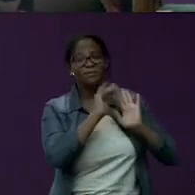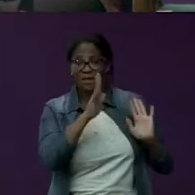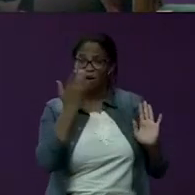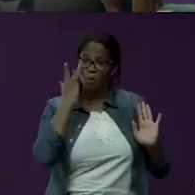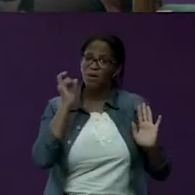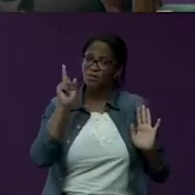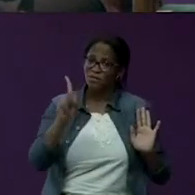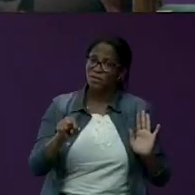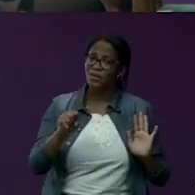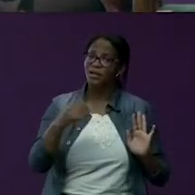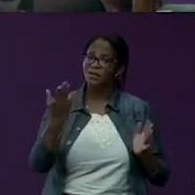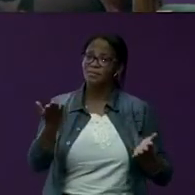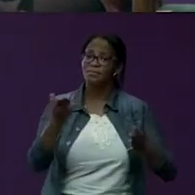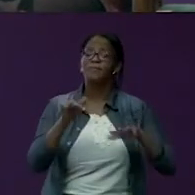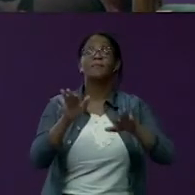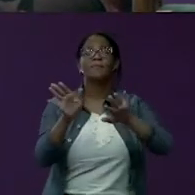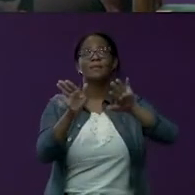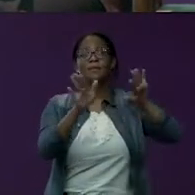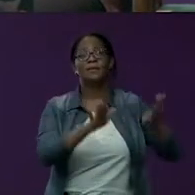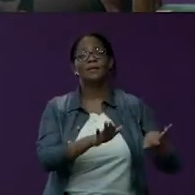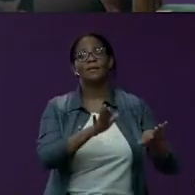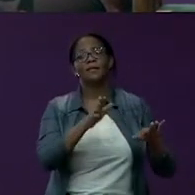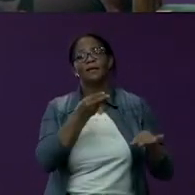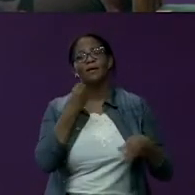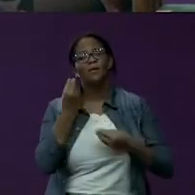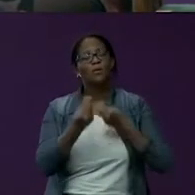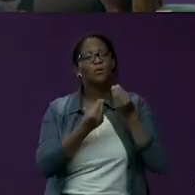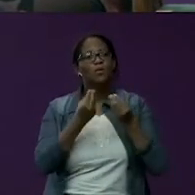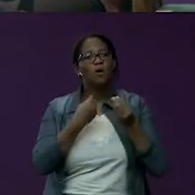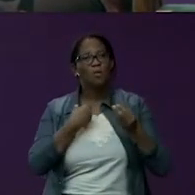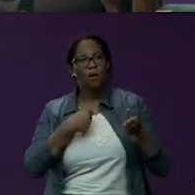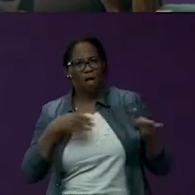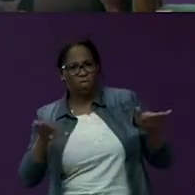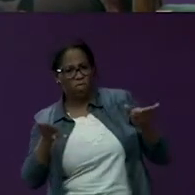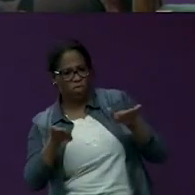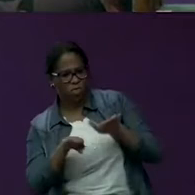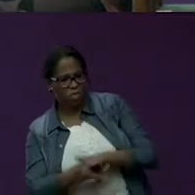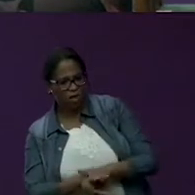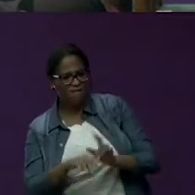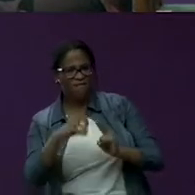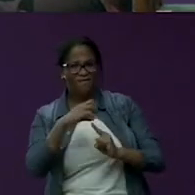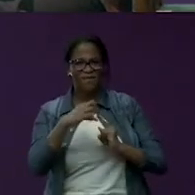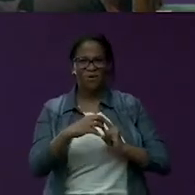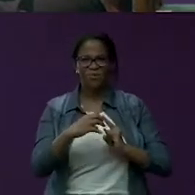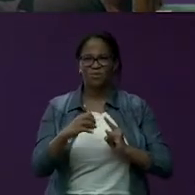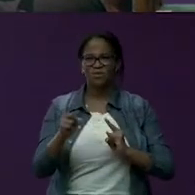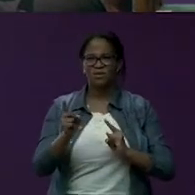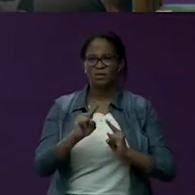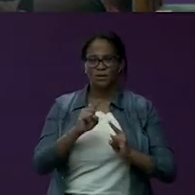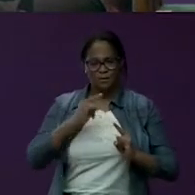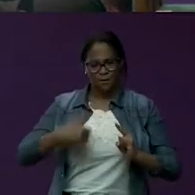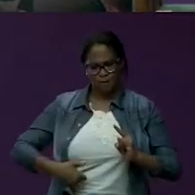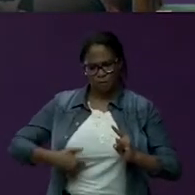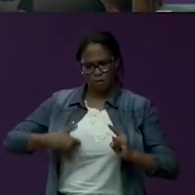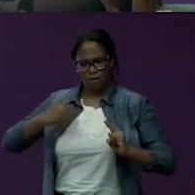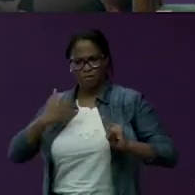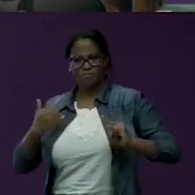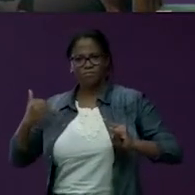isso, é um pouco assim, como... curvar a Fiocruz, né? É uma